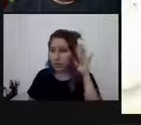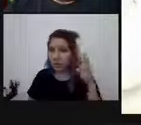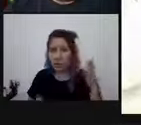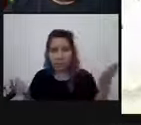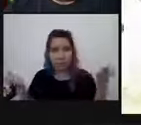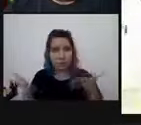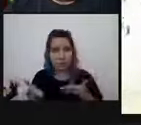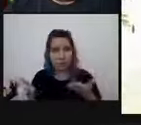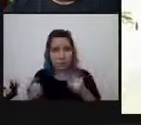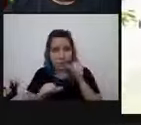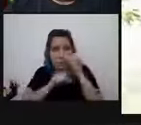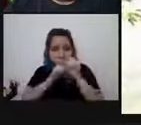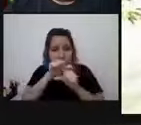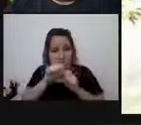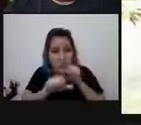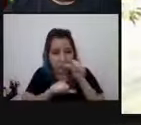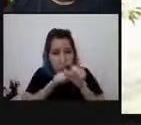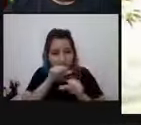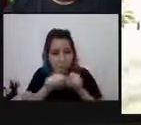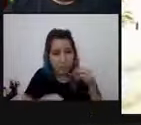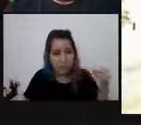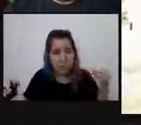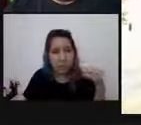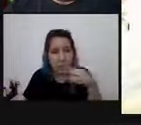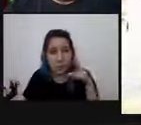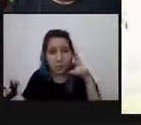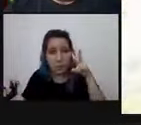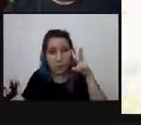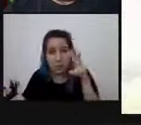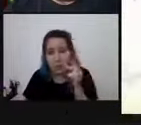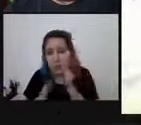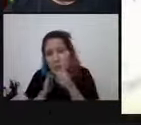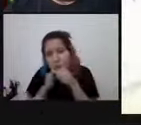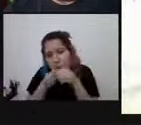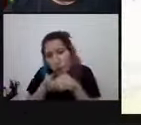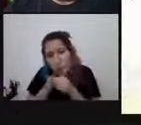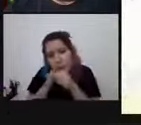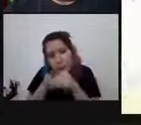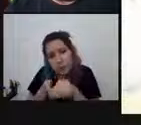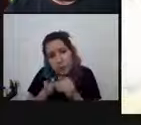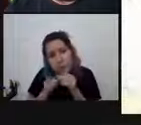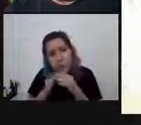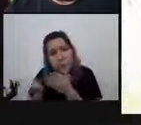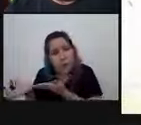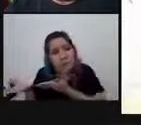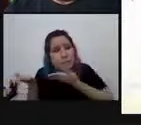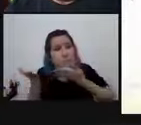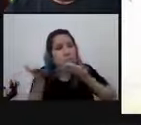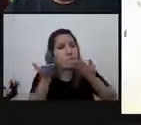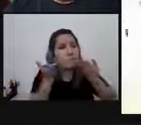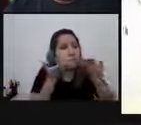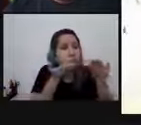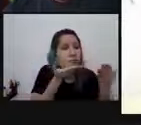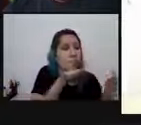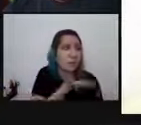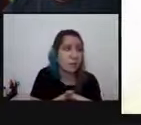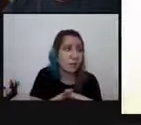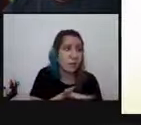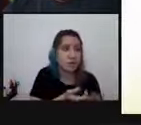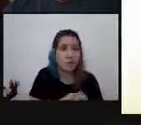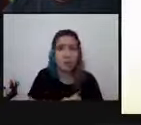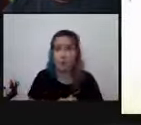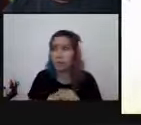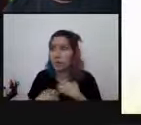revitalizado, onde você pode ver pequenas embarcações chegando aqui com turistas, visitando, tendo a sensação do início